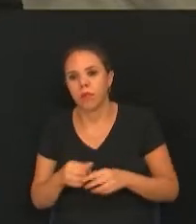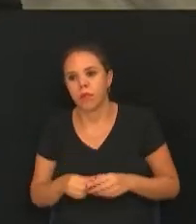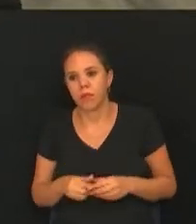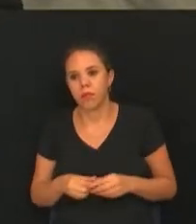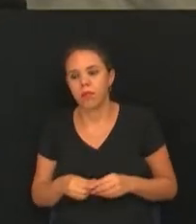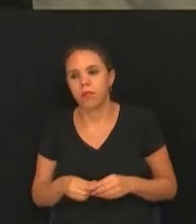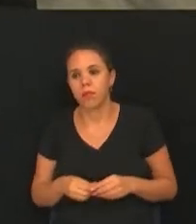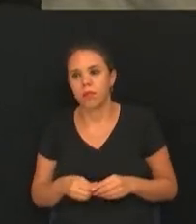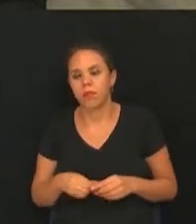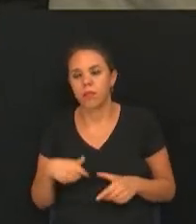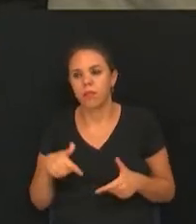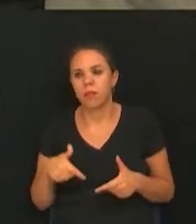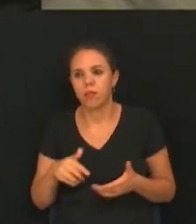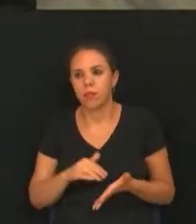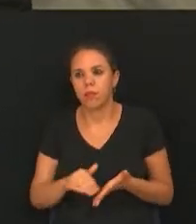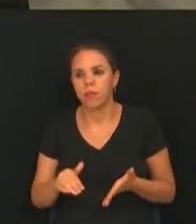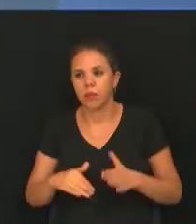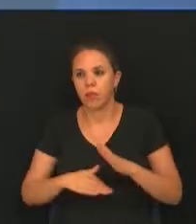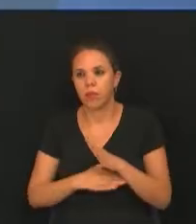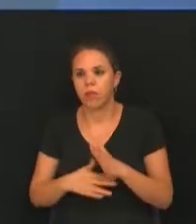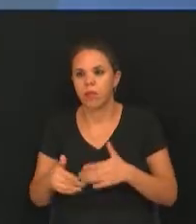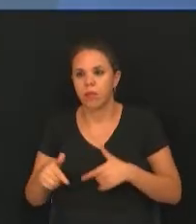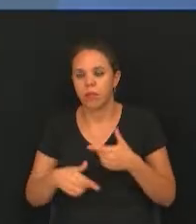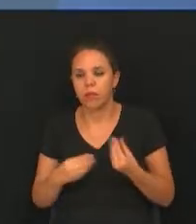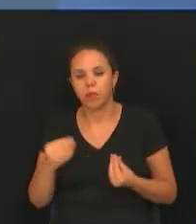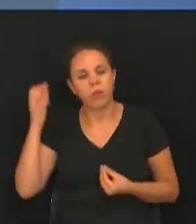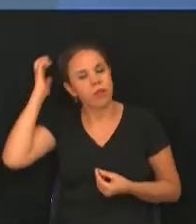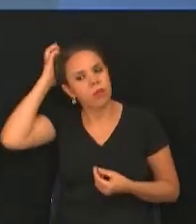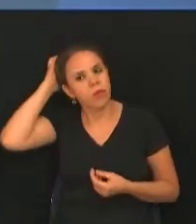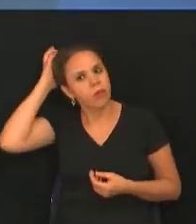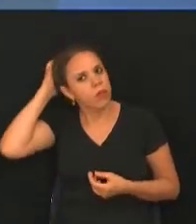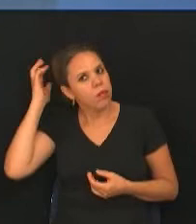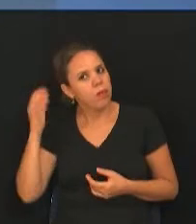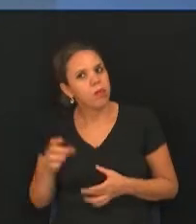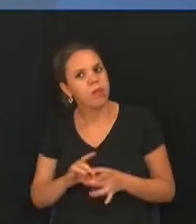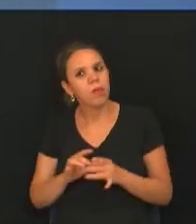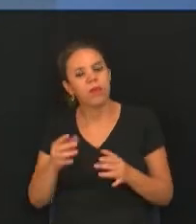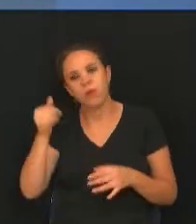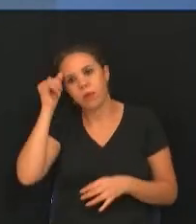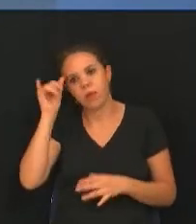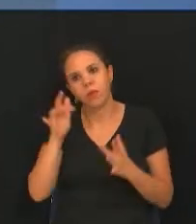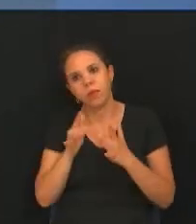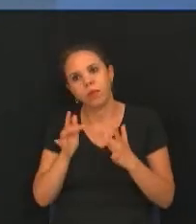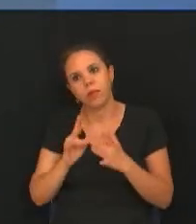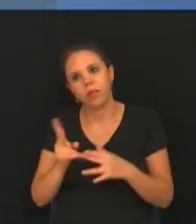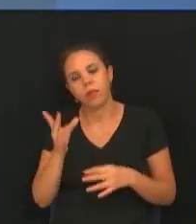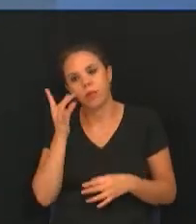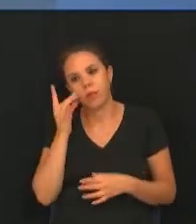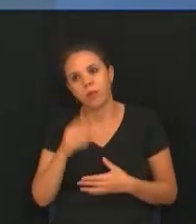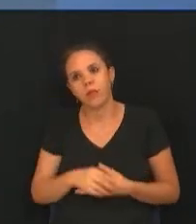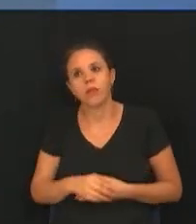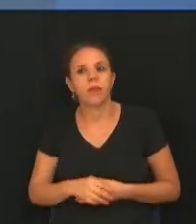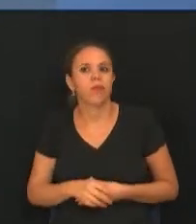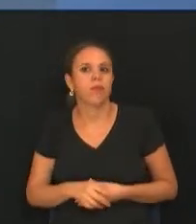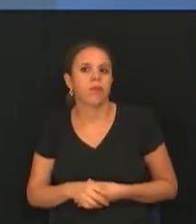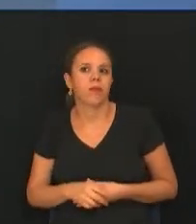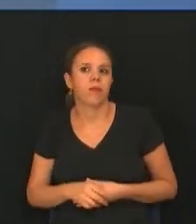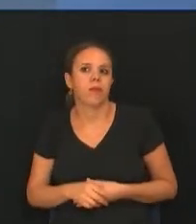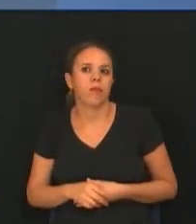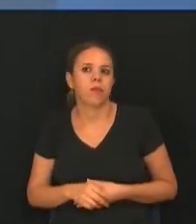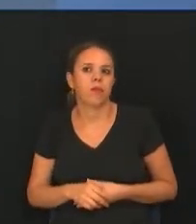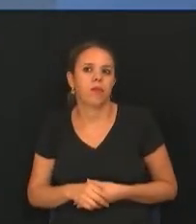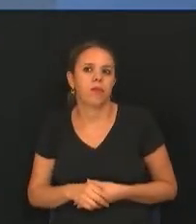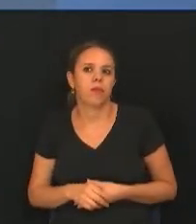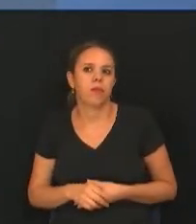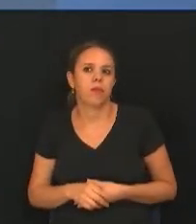trabalho dentro aqui da casa atrapalha bastante, porque é vital esse contato diário e presencial, mas em relação